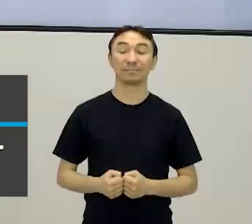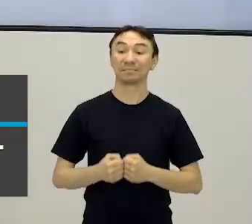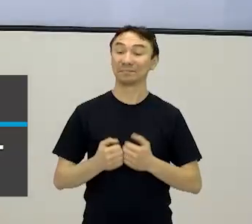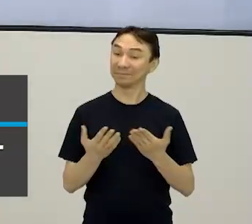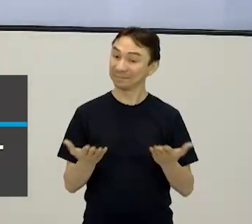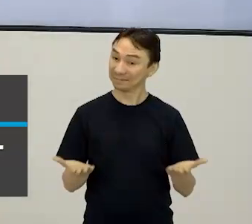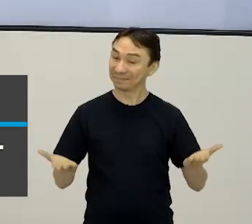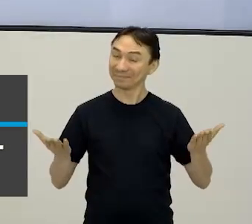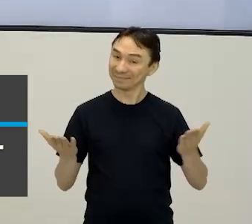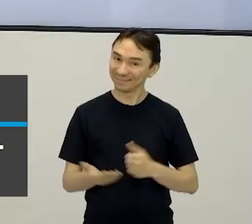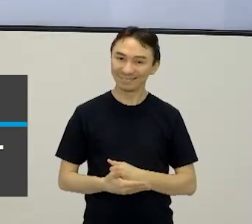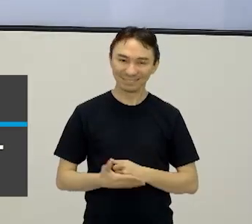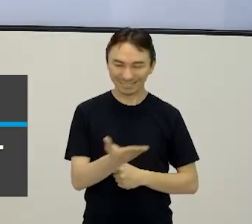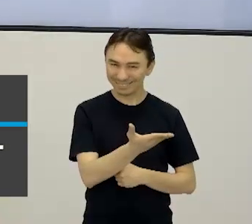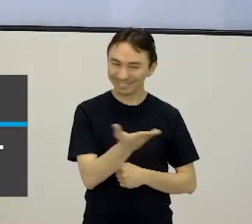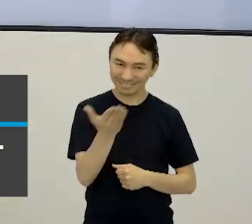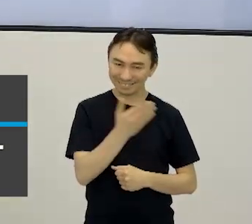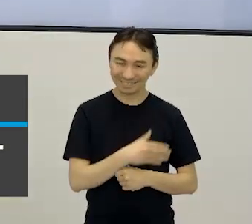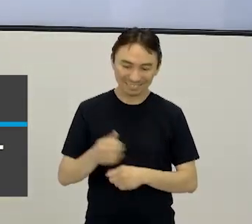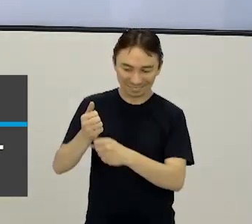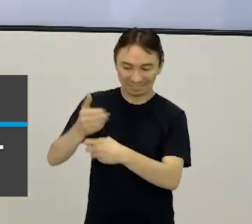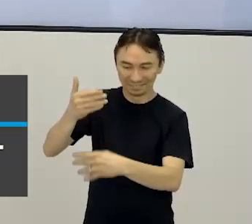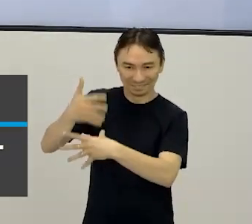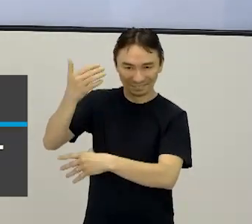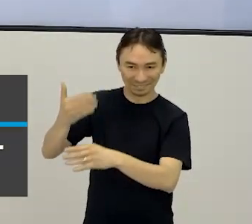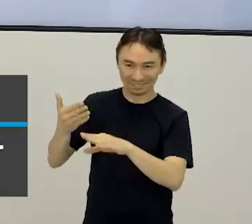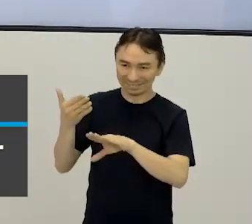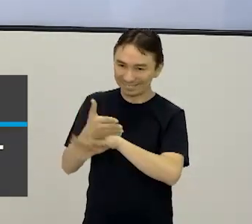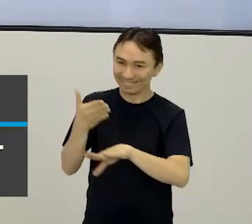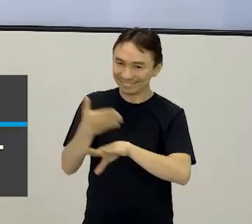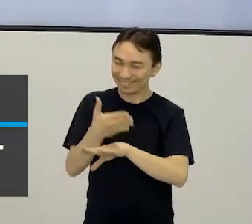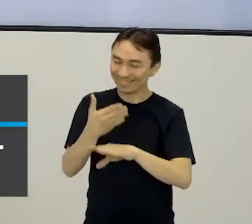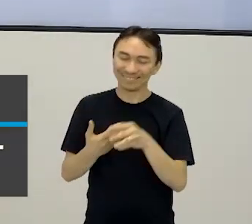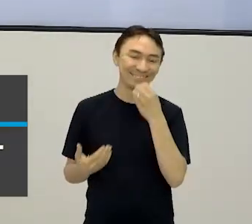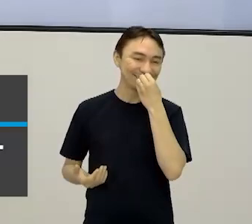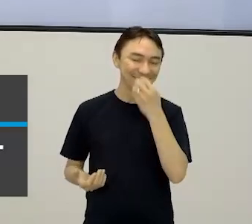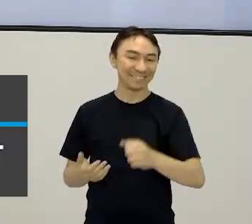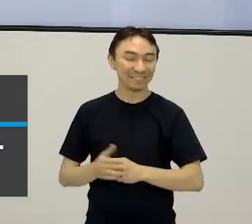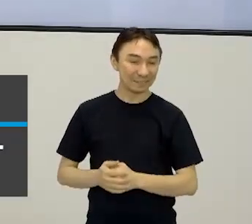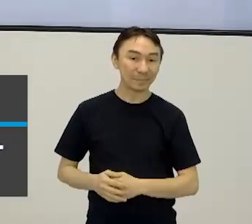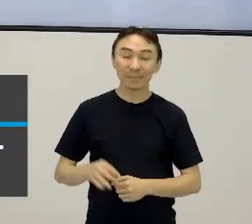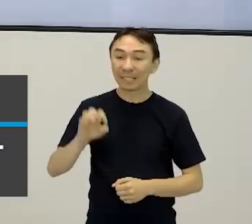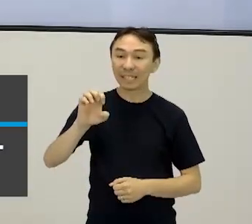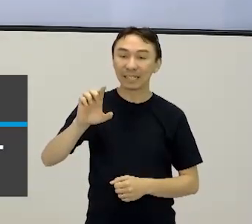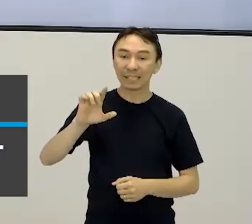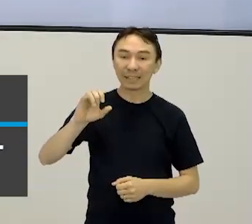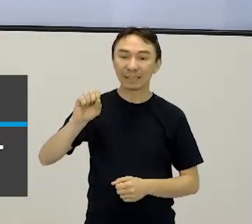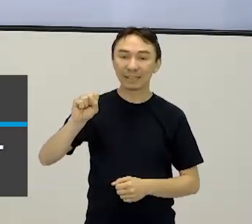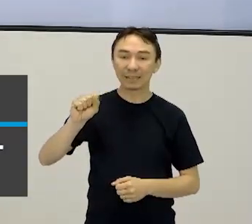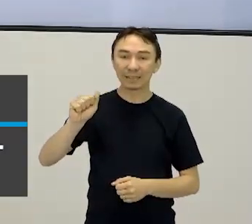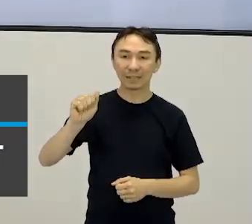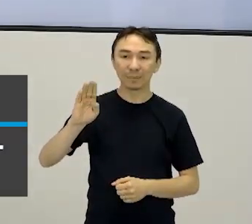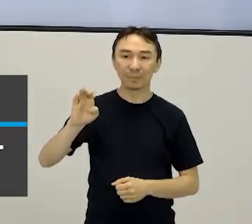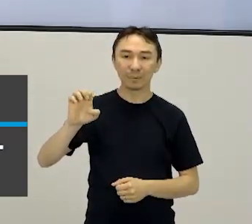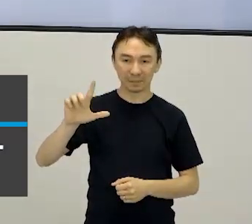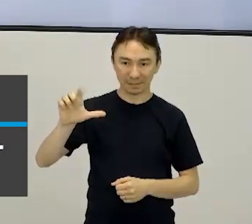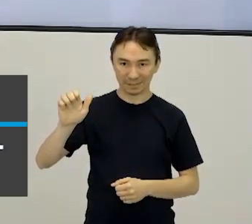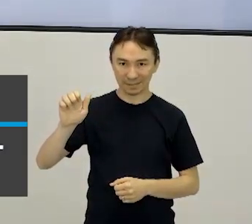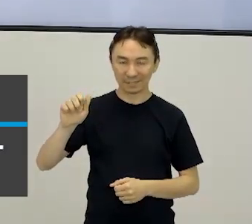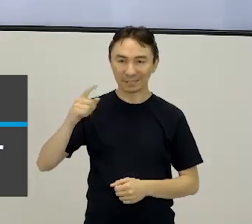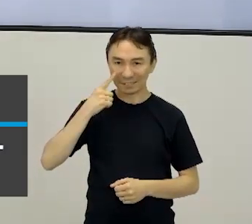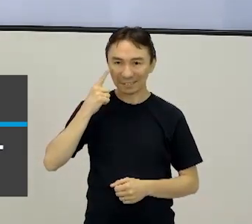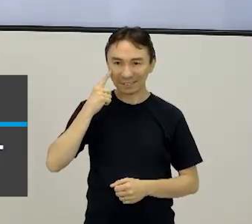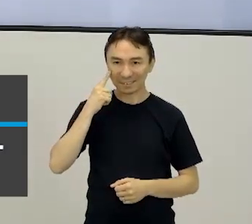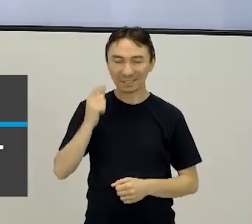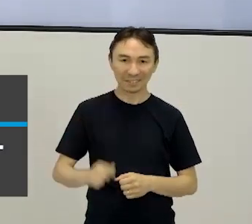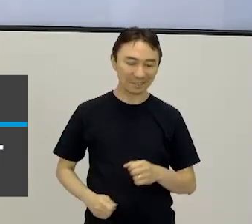Então, agradecemos aqui as participações. Nós temos aqui a Elizabeth que respondeu com um emoji de